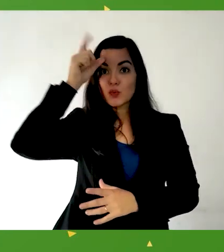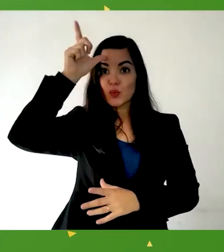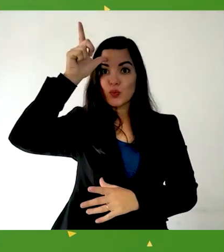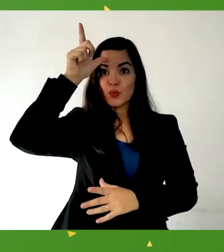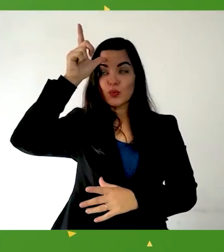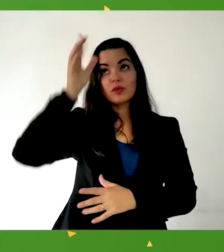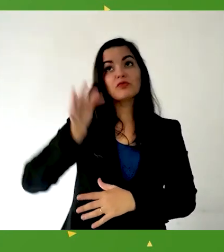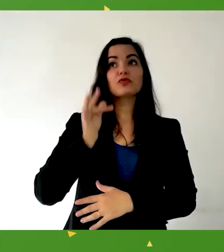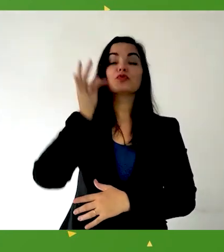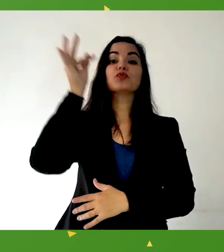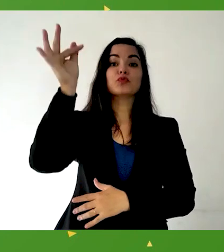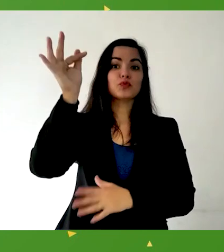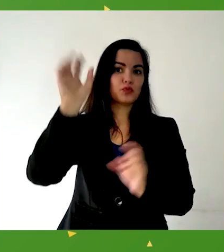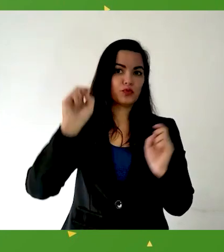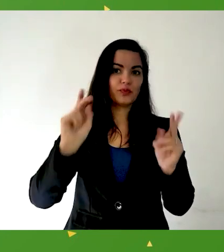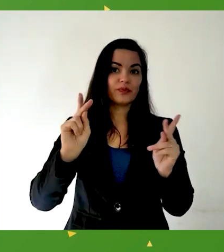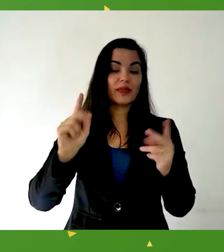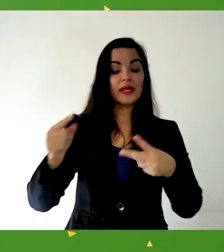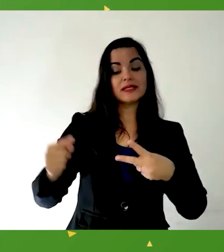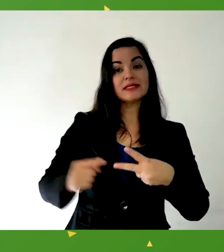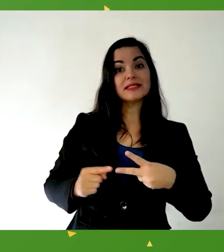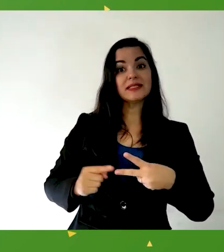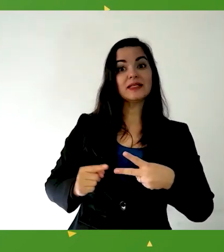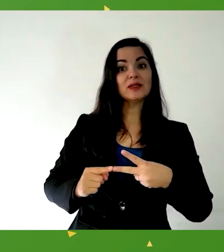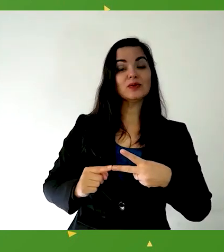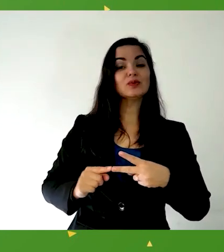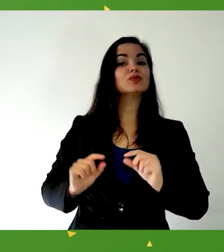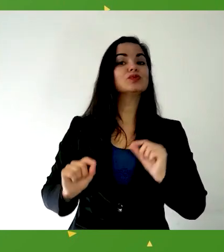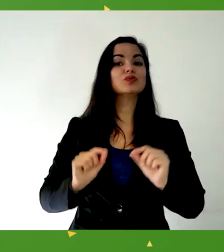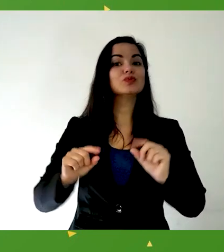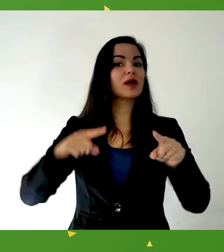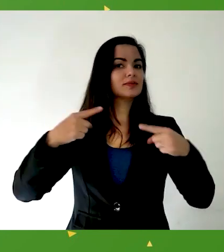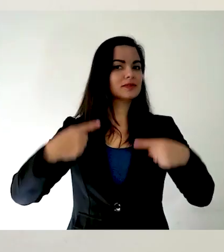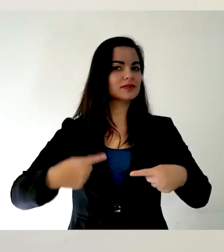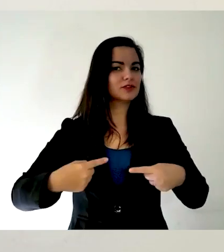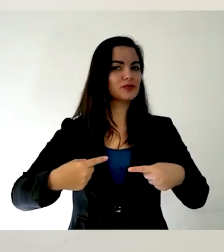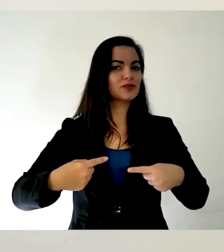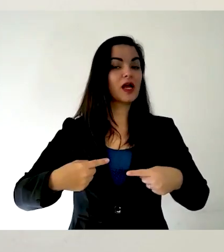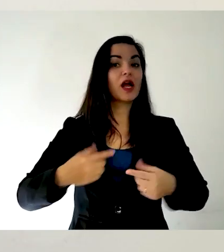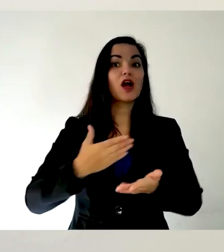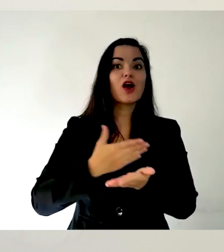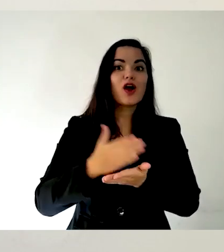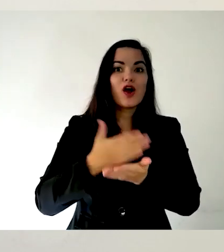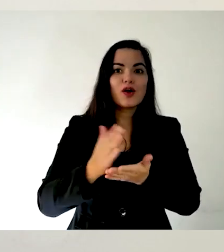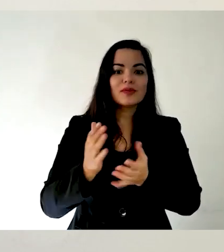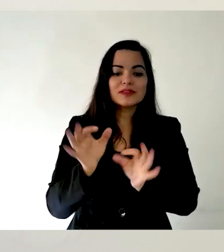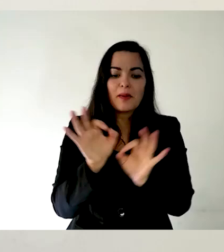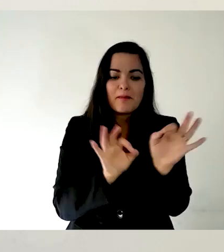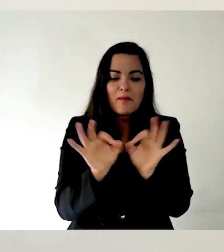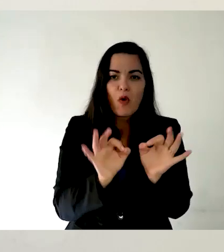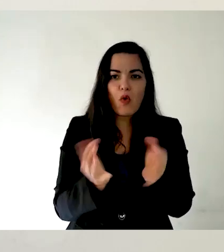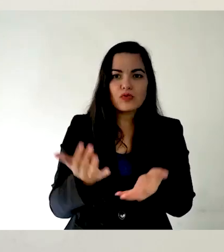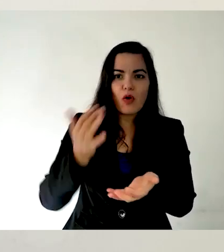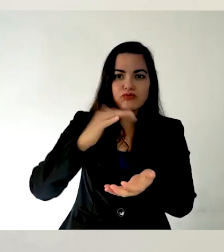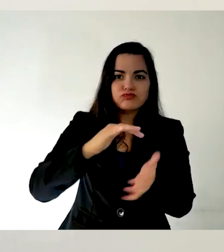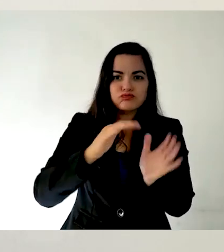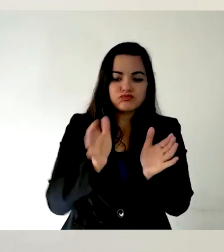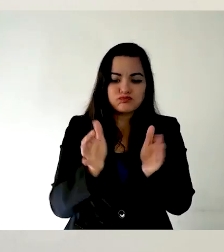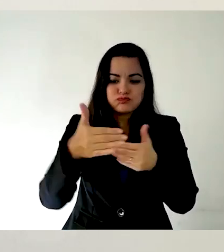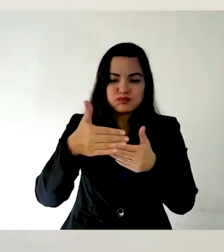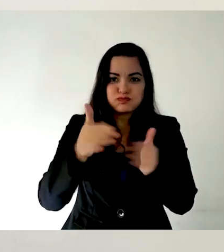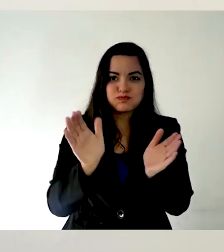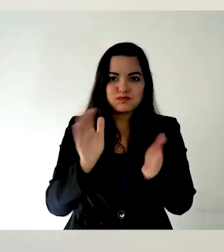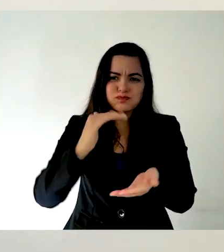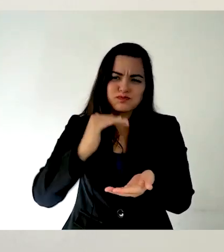cultura. E a segunda parte do desafio é começarmos a montagem da nossa cápsula do